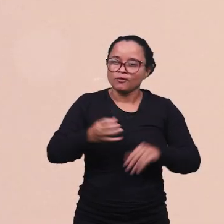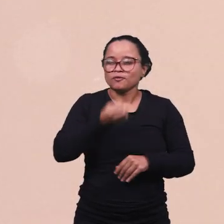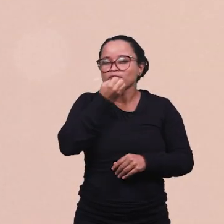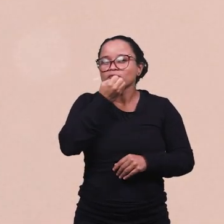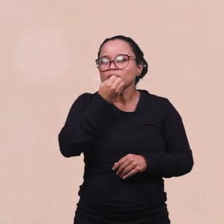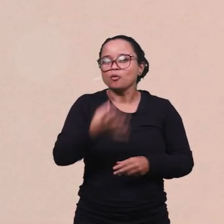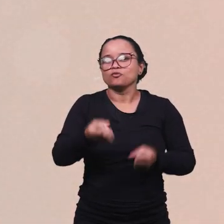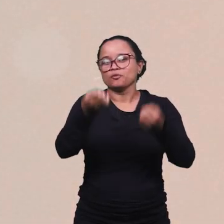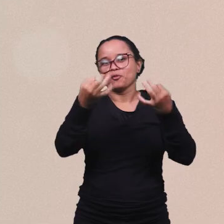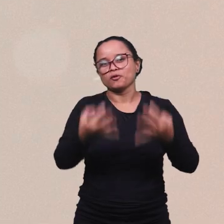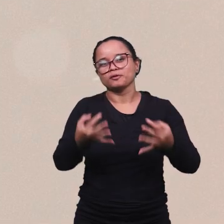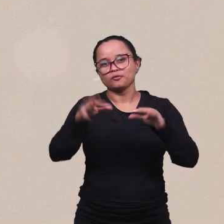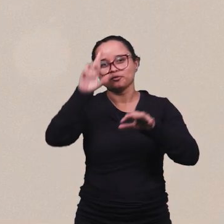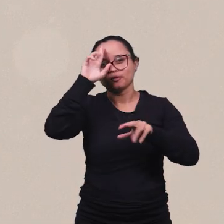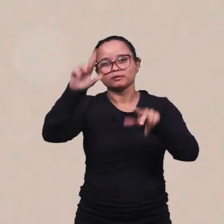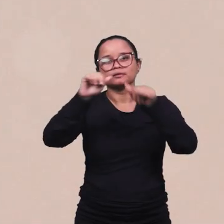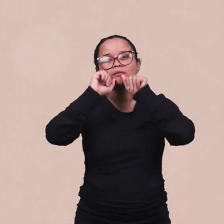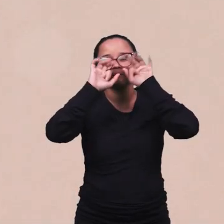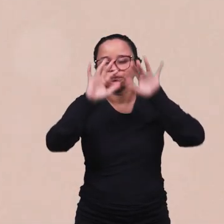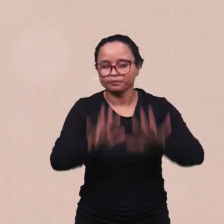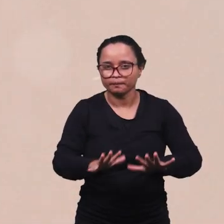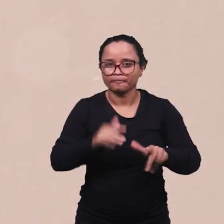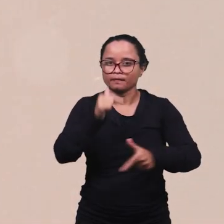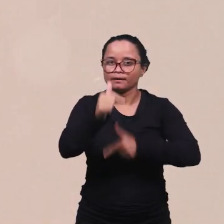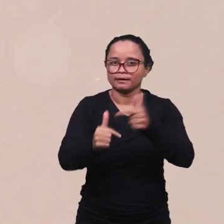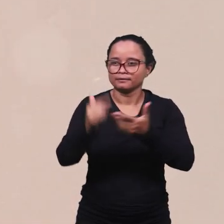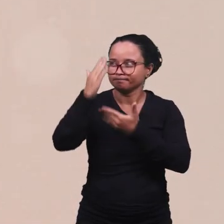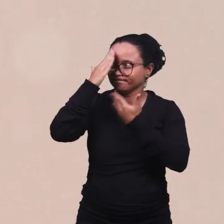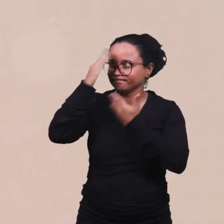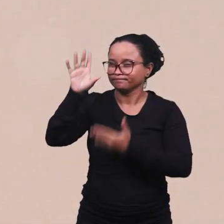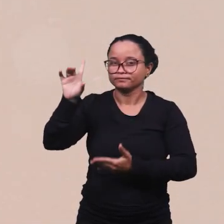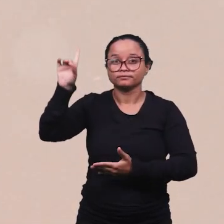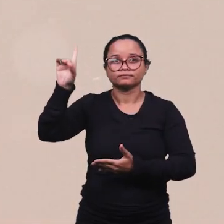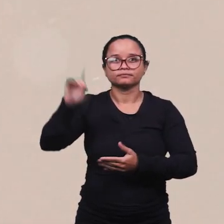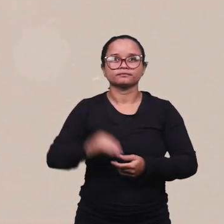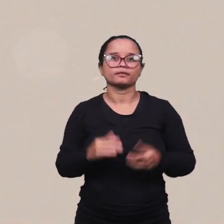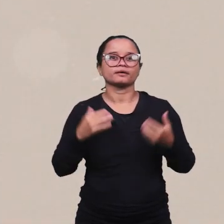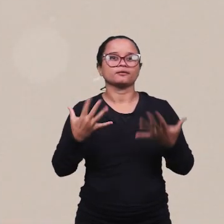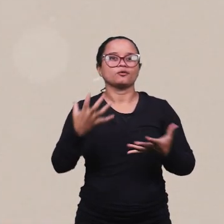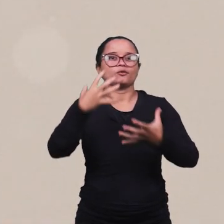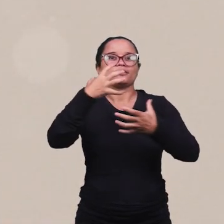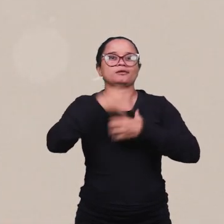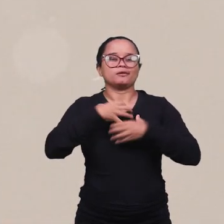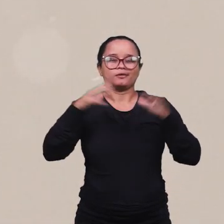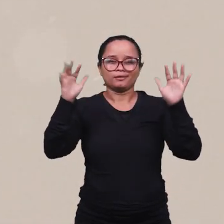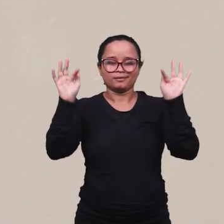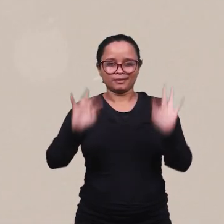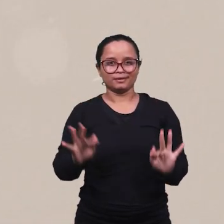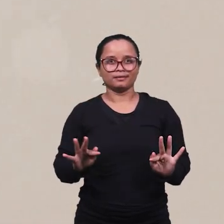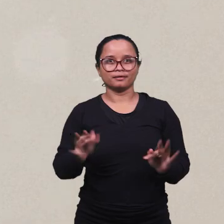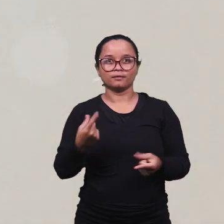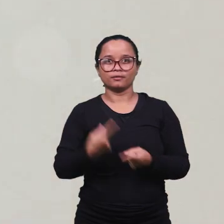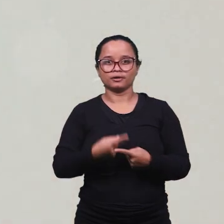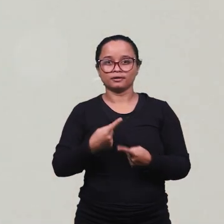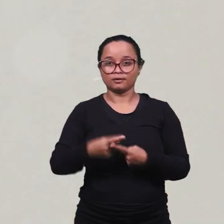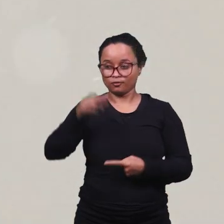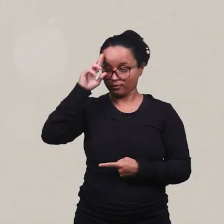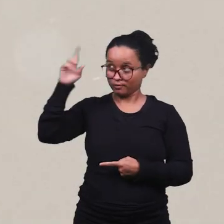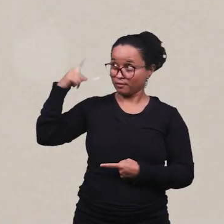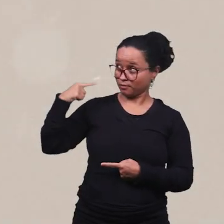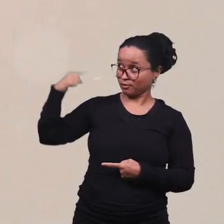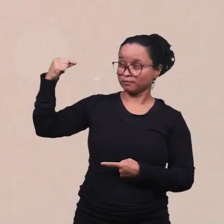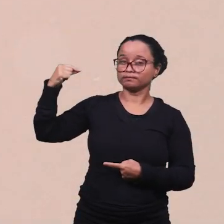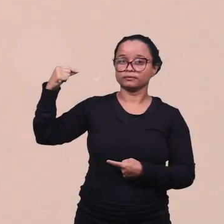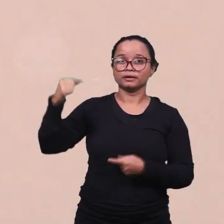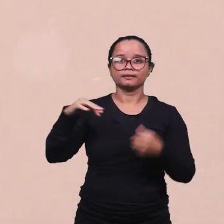bom. E o Senhor tem abençoado grandemente esse trabalho, graças a Deus. E eu fico feliz, né, de o Senhor ter